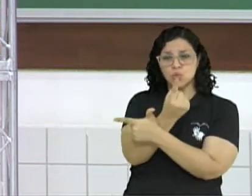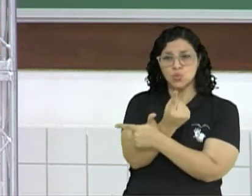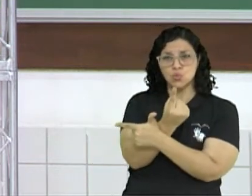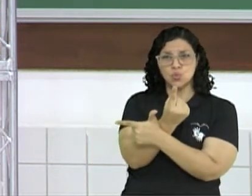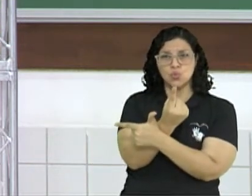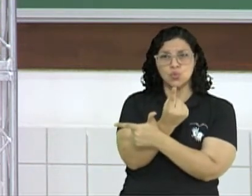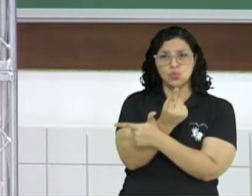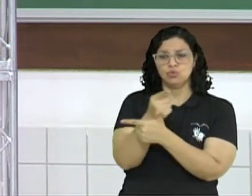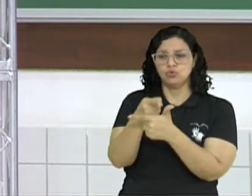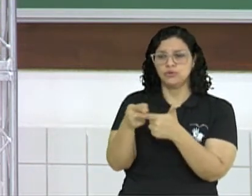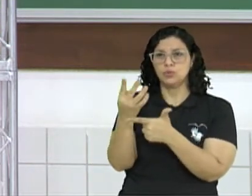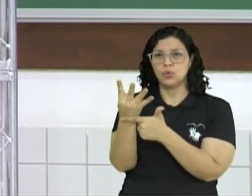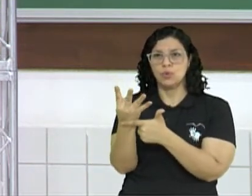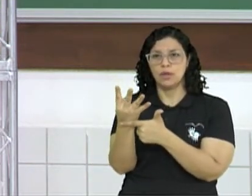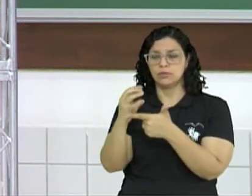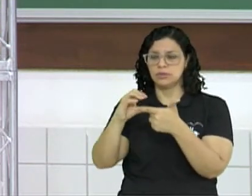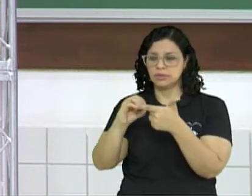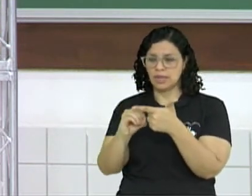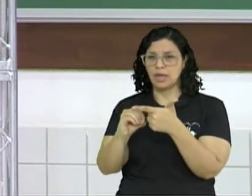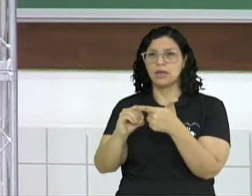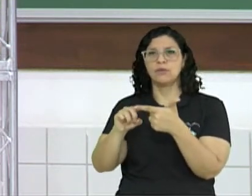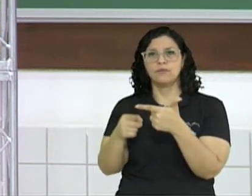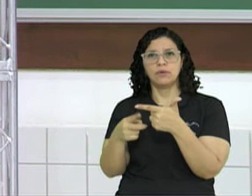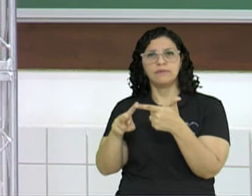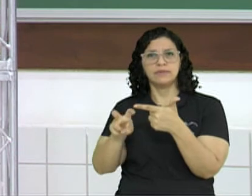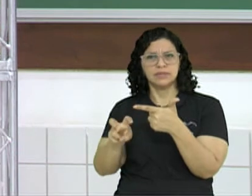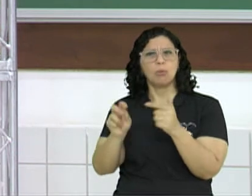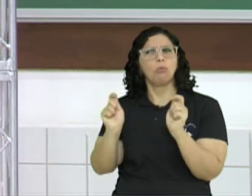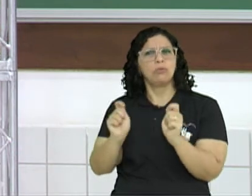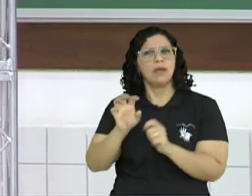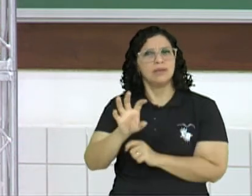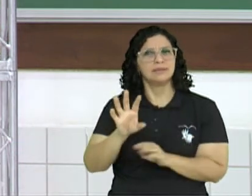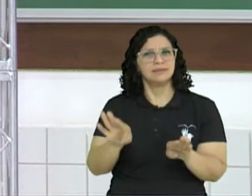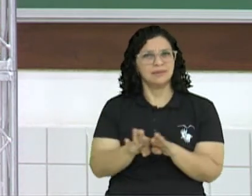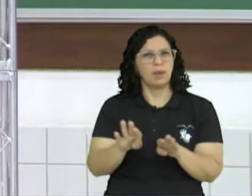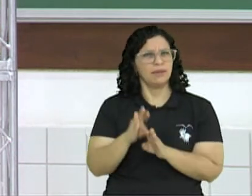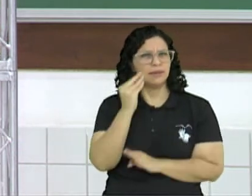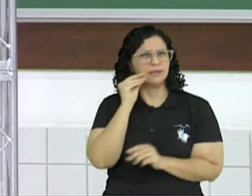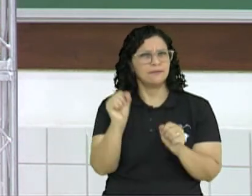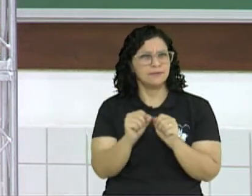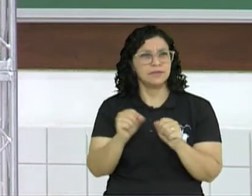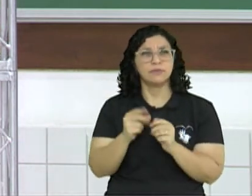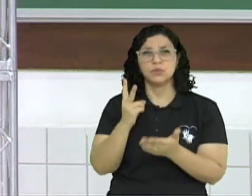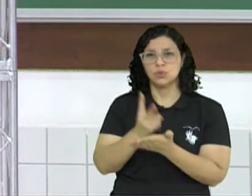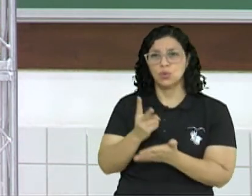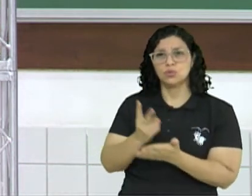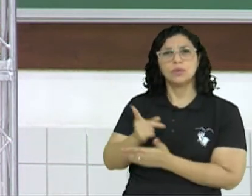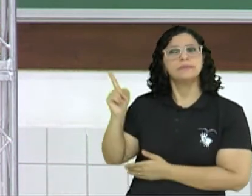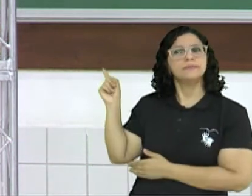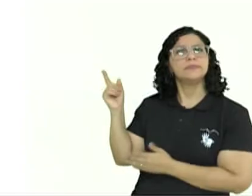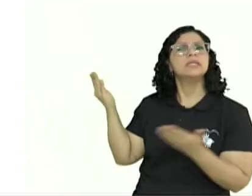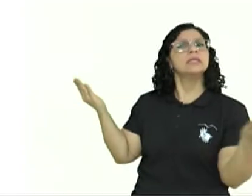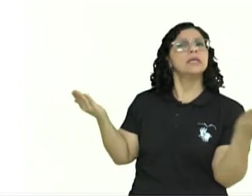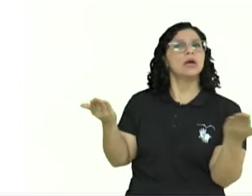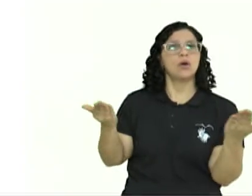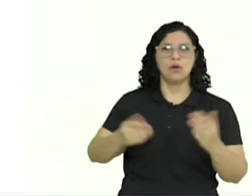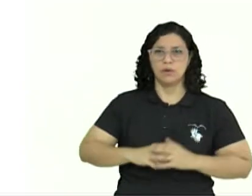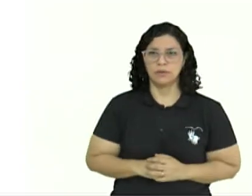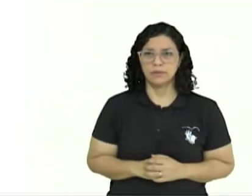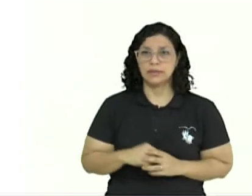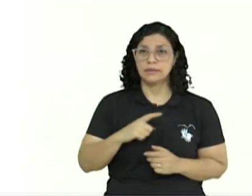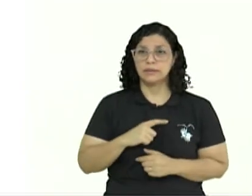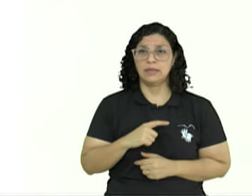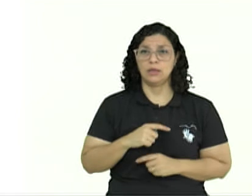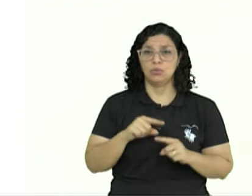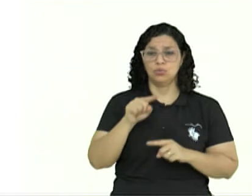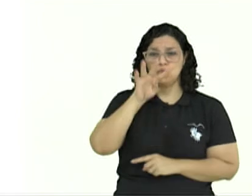dividido por 4 vai dar quanto? 0,25. Vocês vão ver que vai dar isso daí, tá bom? Vamos continuar? E aqui agora? Eu tenho